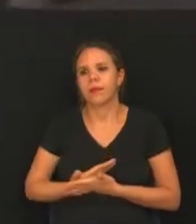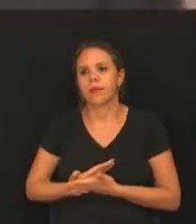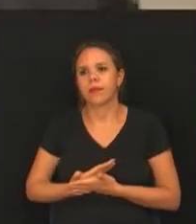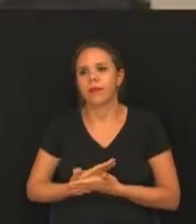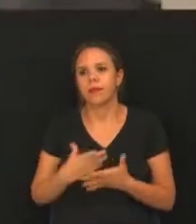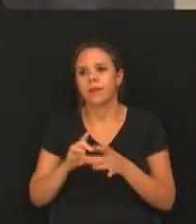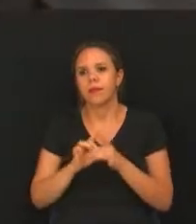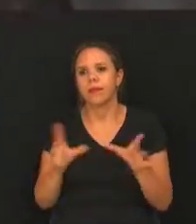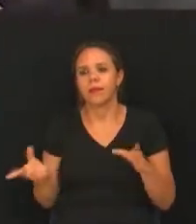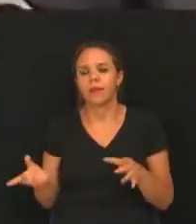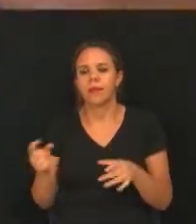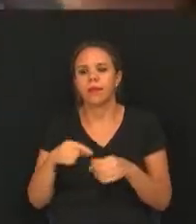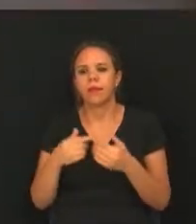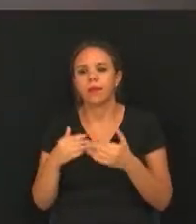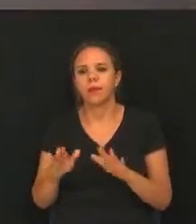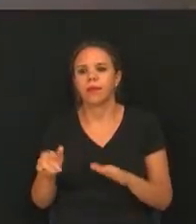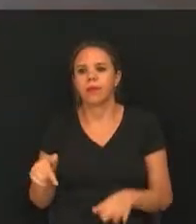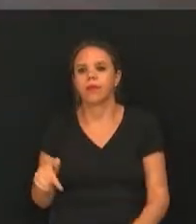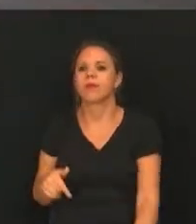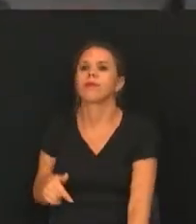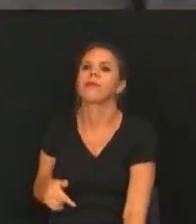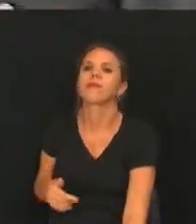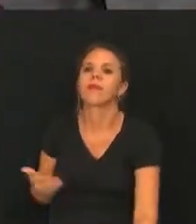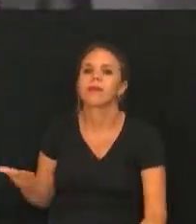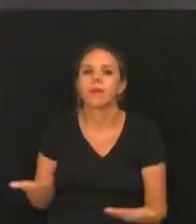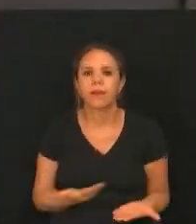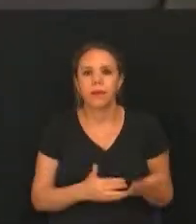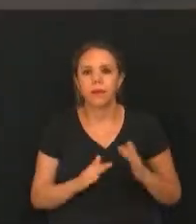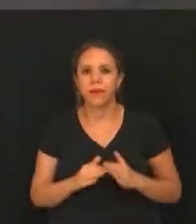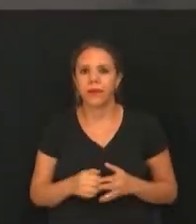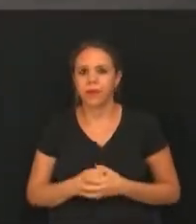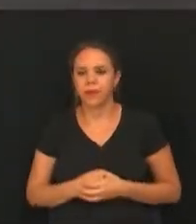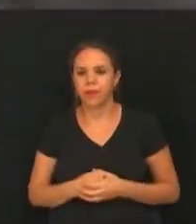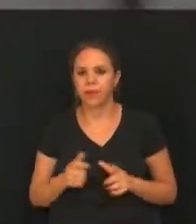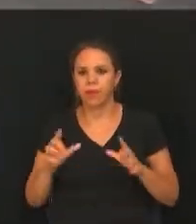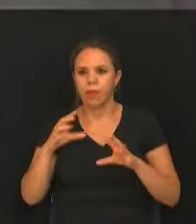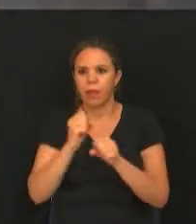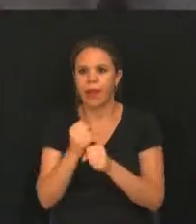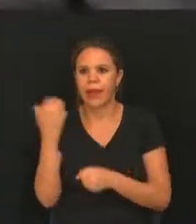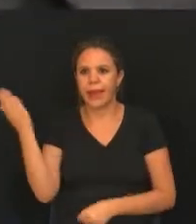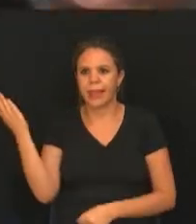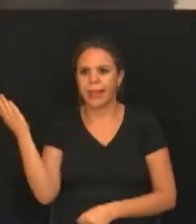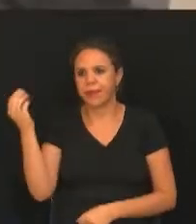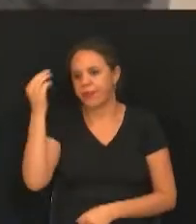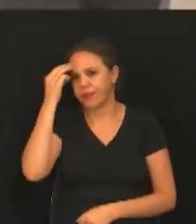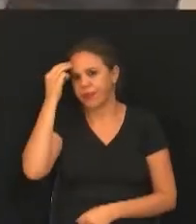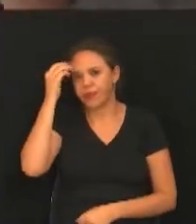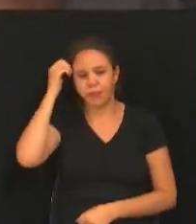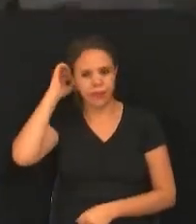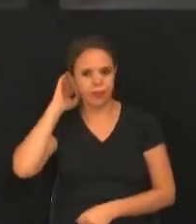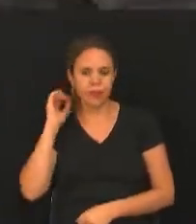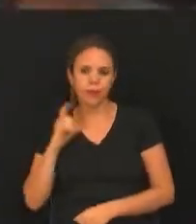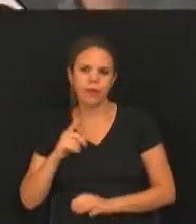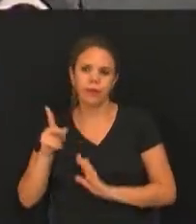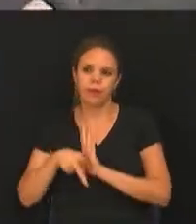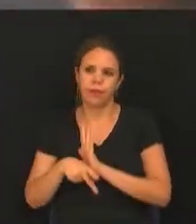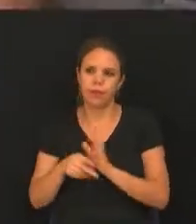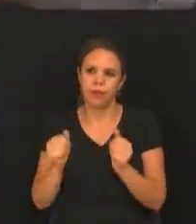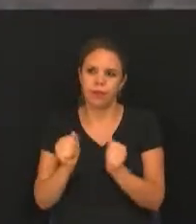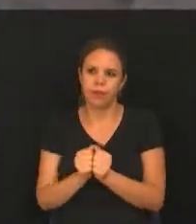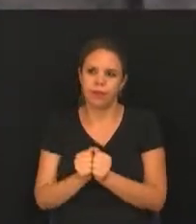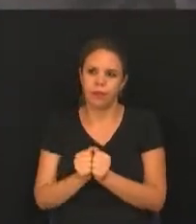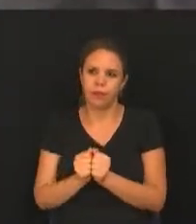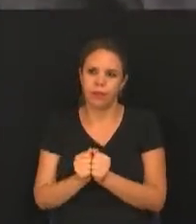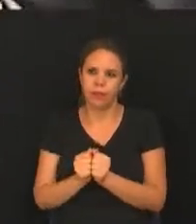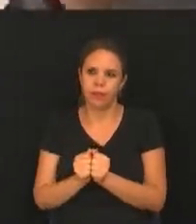estaremos reabrindo isso aqui, recebendo as escolas, e isso tudo aqui que é o nosso memorial, há um projeto junto com a Fundação